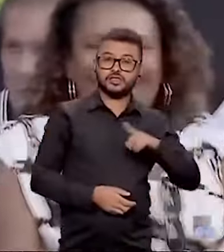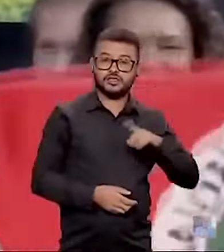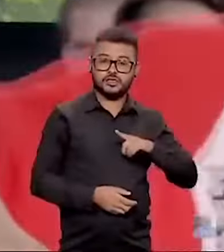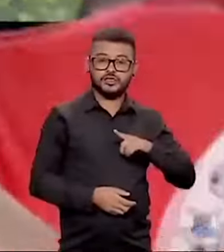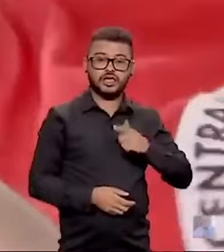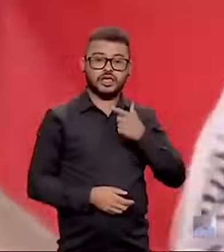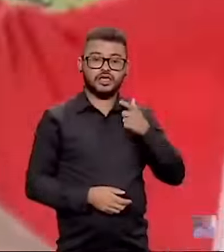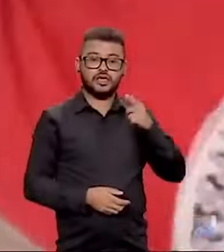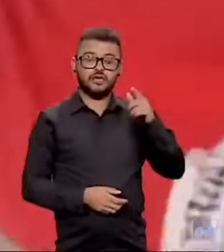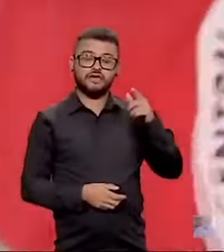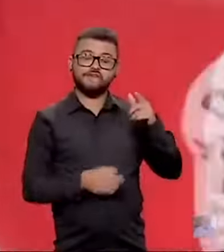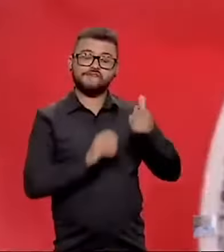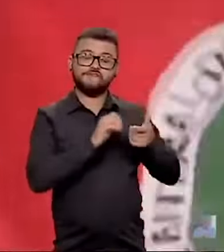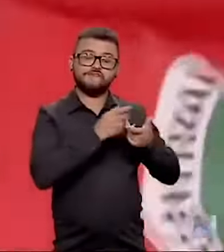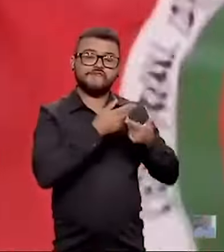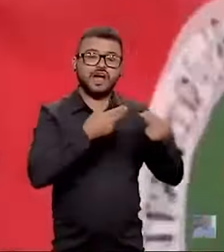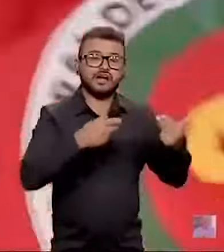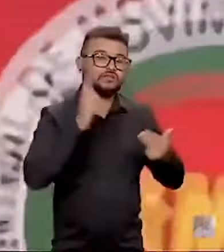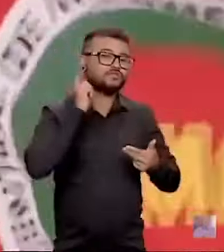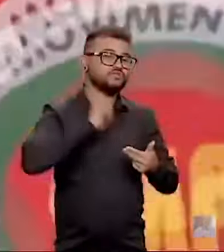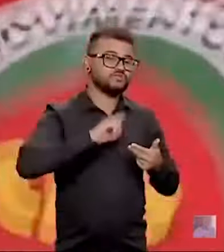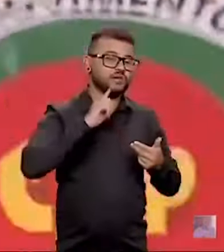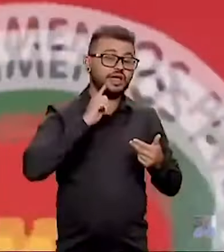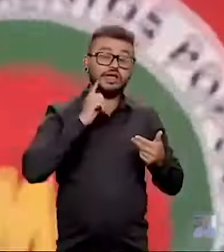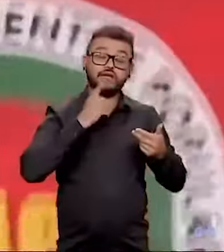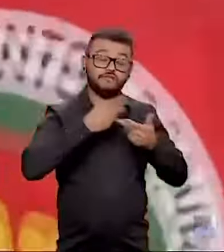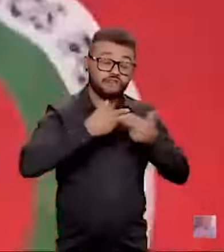Afinal de contas, aqui tem o Remo e o Paysandu.